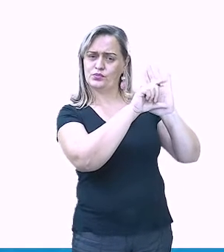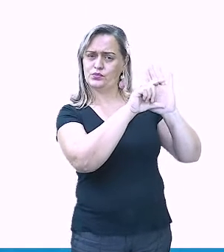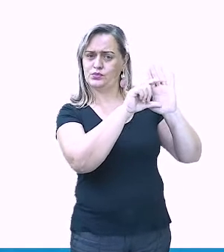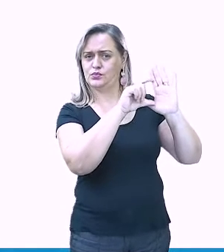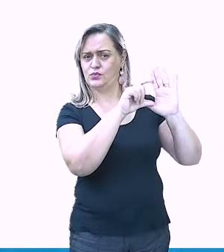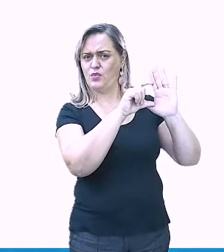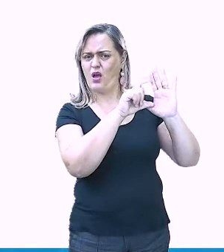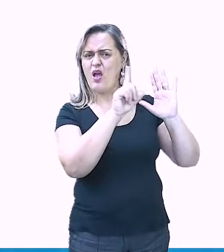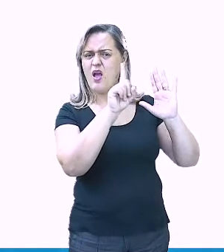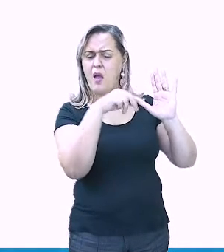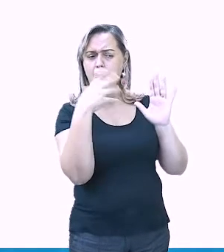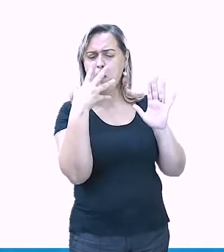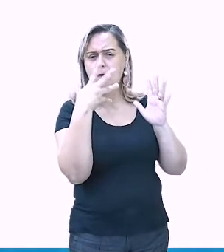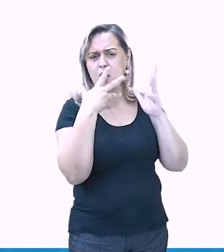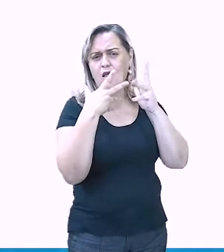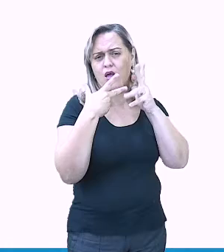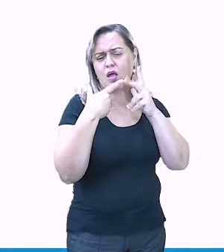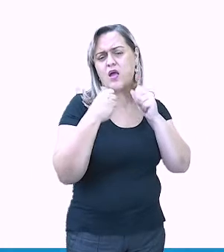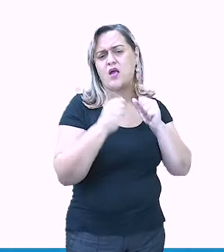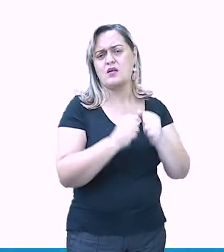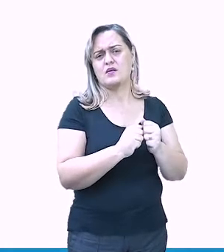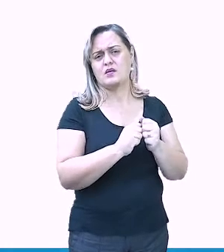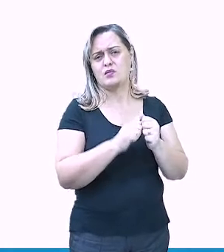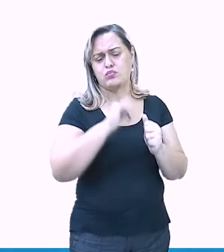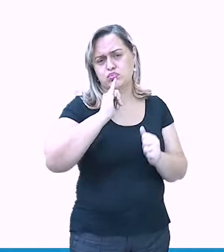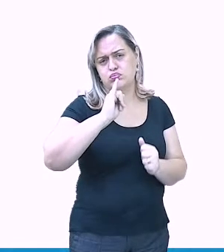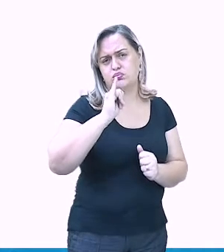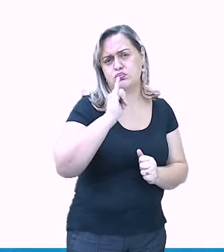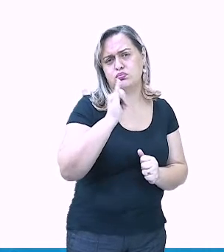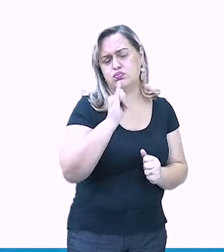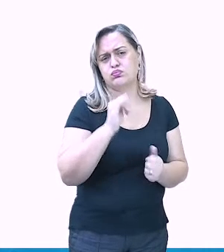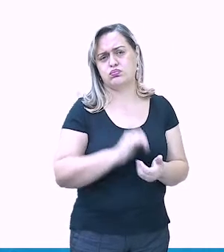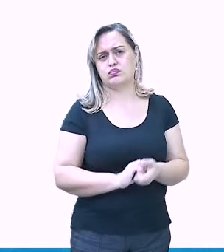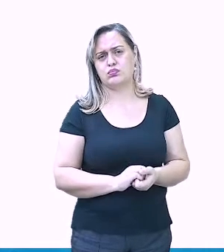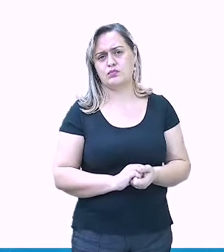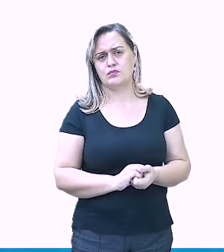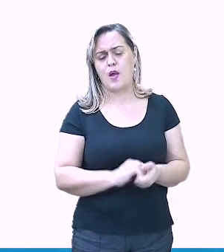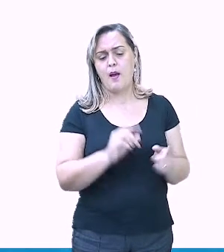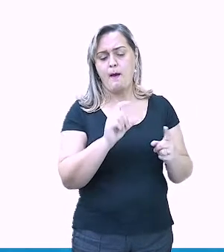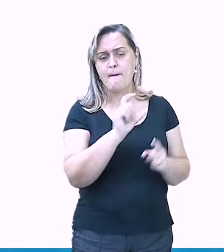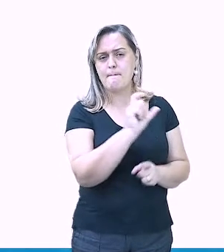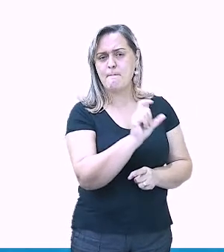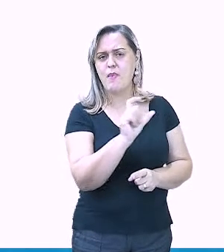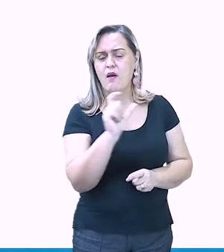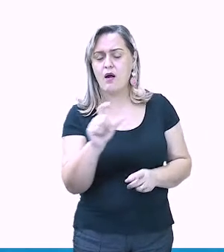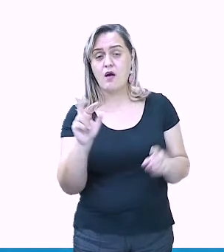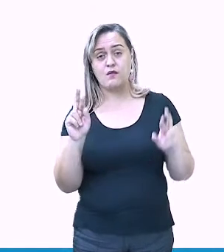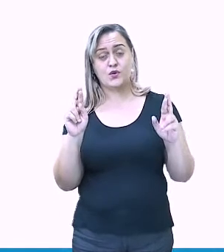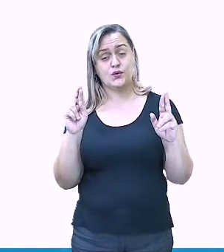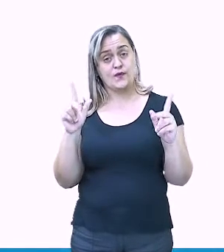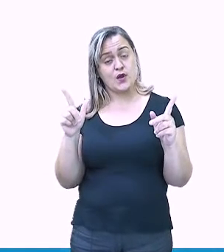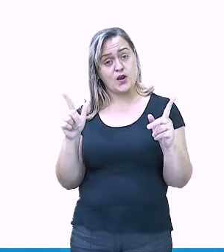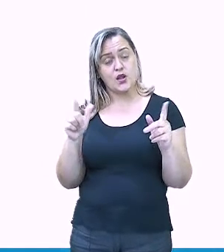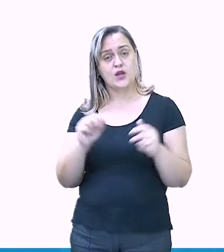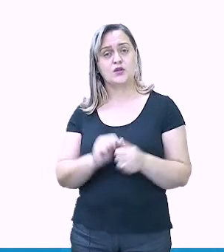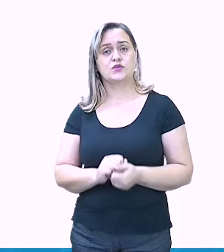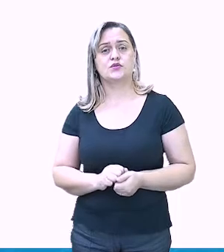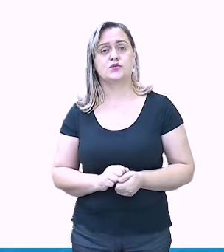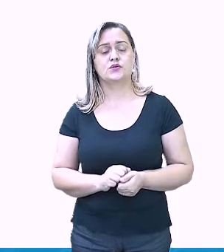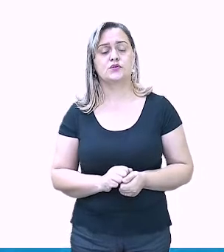uma beleza à mensagem? Tem uma estética, um discurso